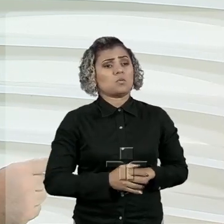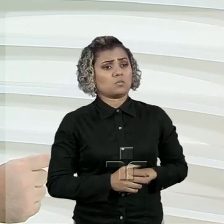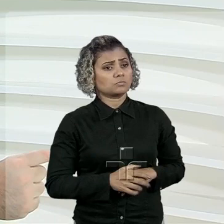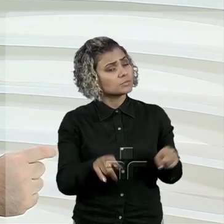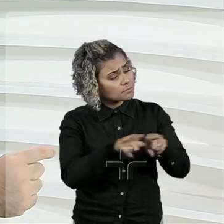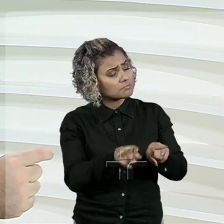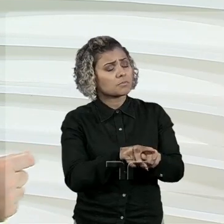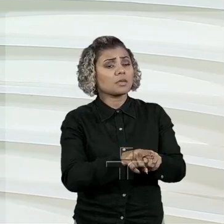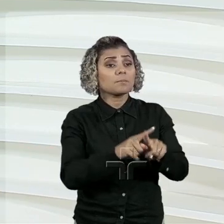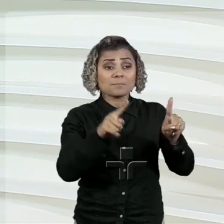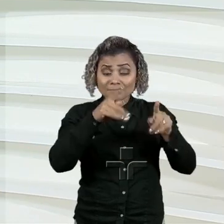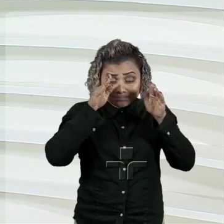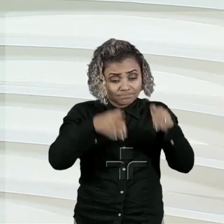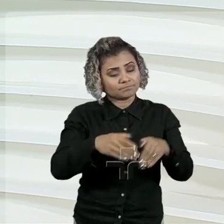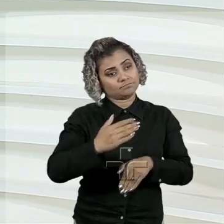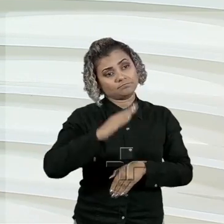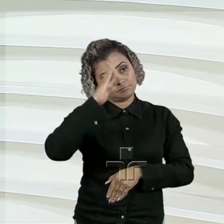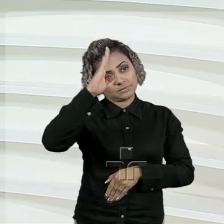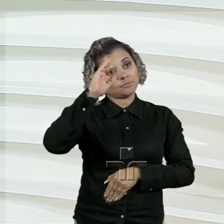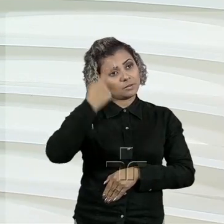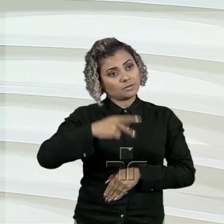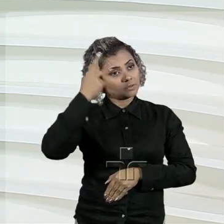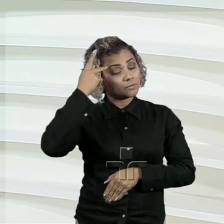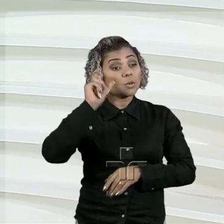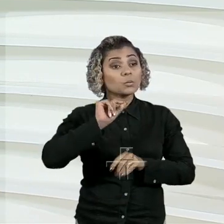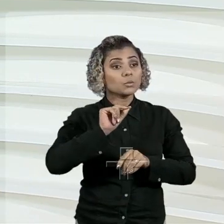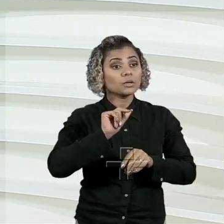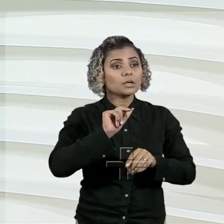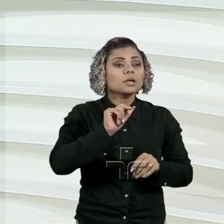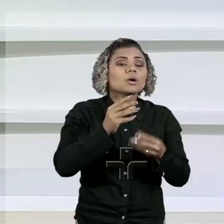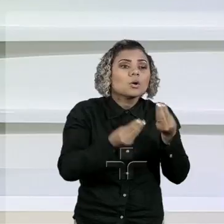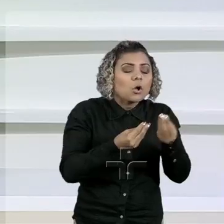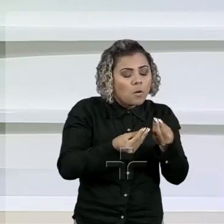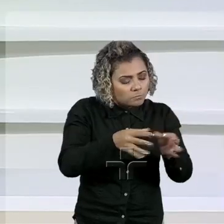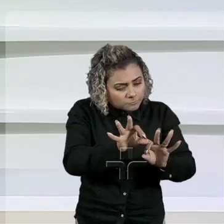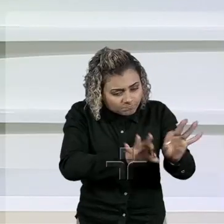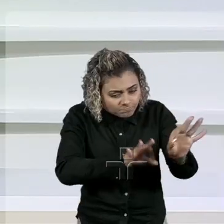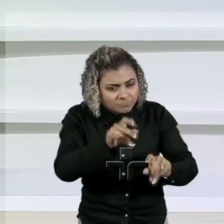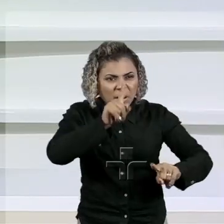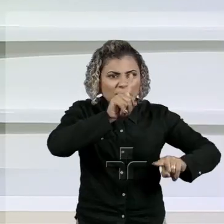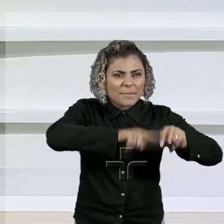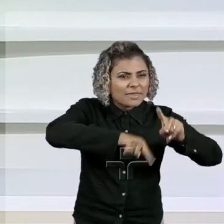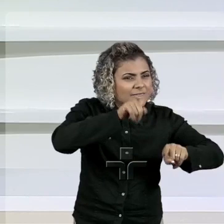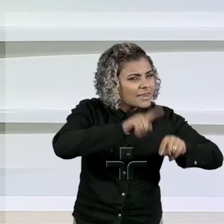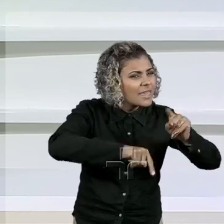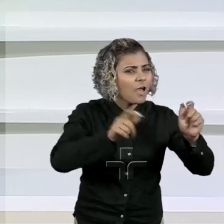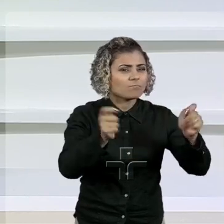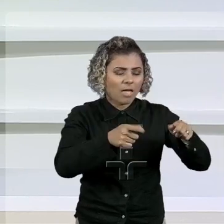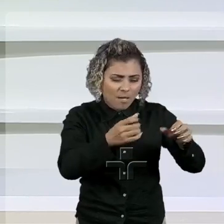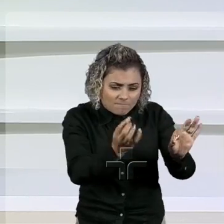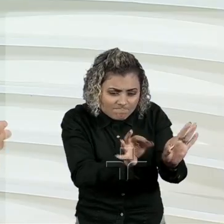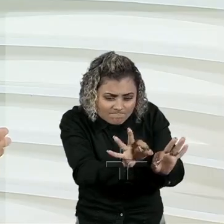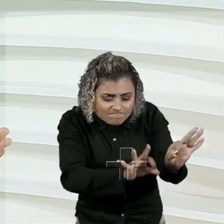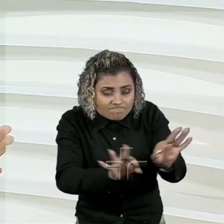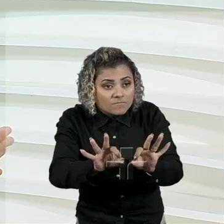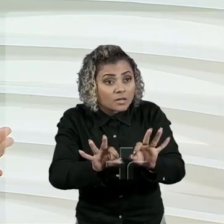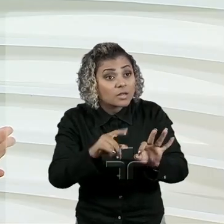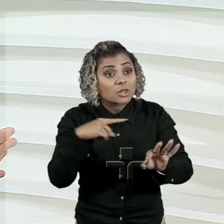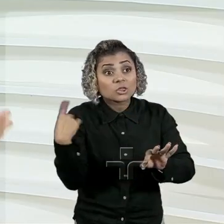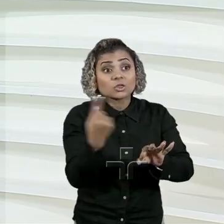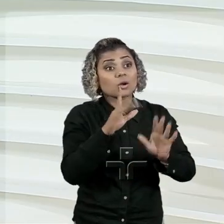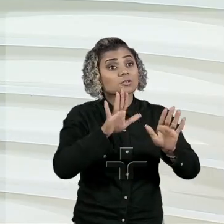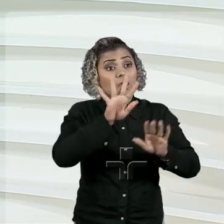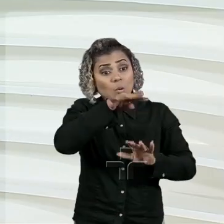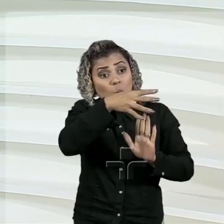mas aqui especialmente dentro do Estado de São Paulo, com um processo de formação estruturado, de material que pode ser construído. Ora, a gente está fechando o nosso